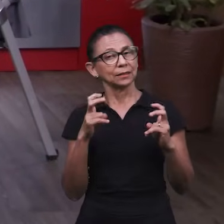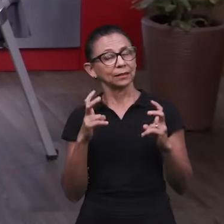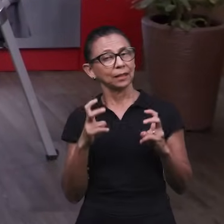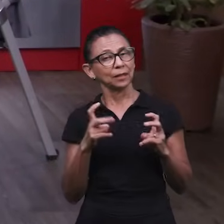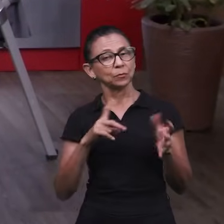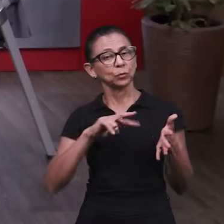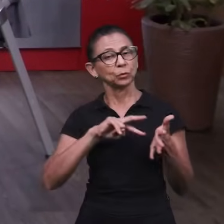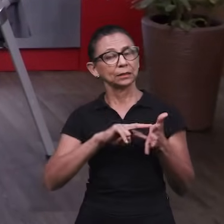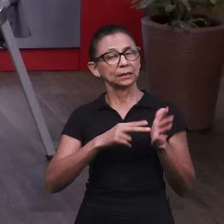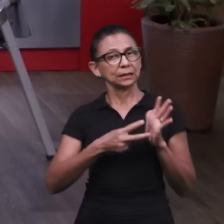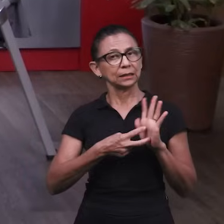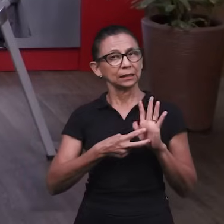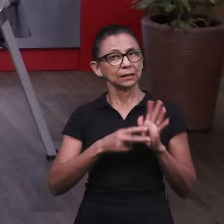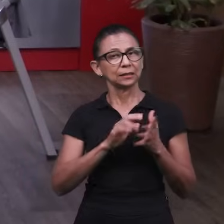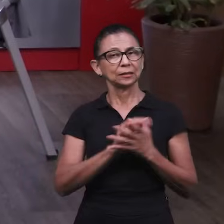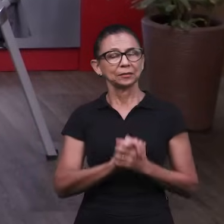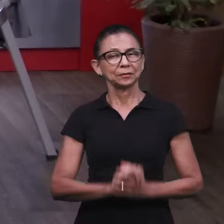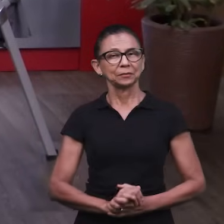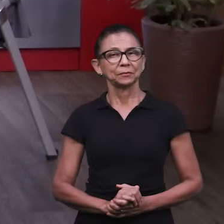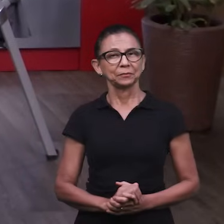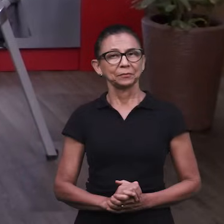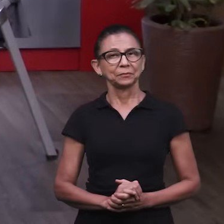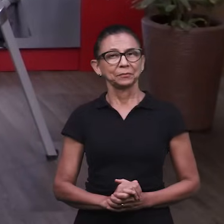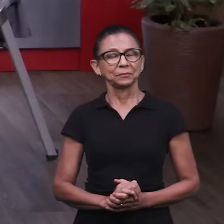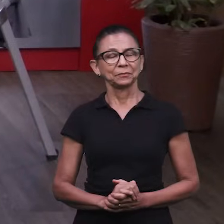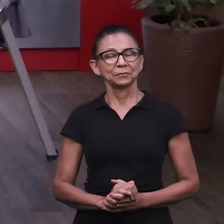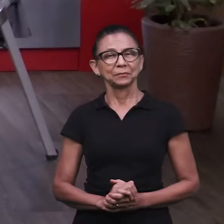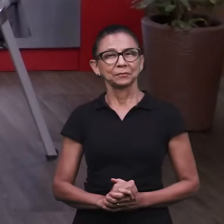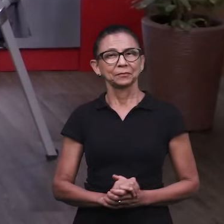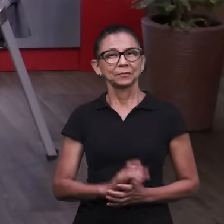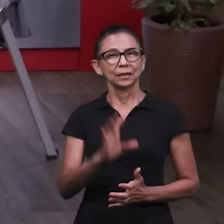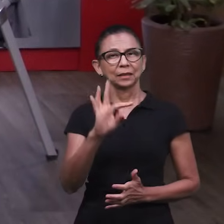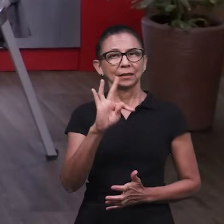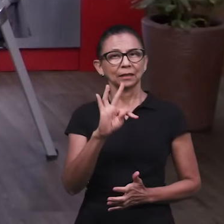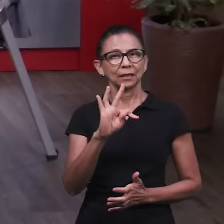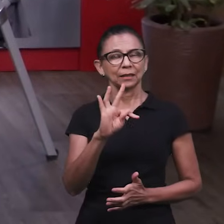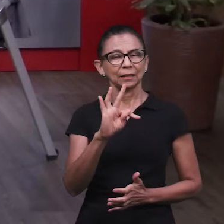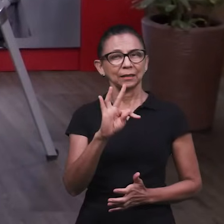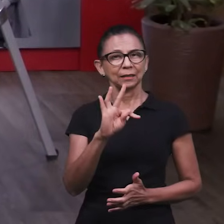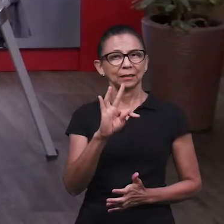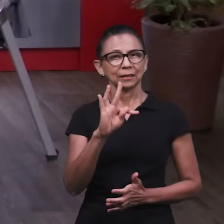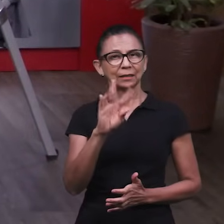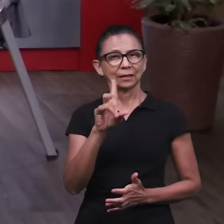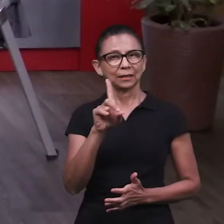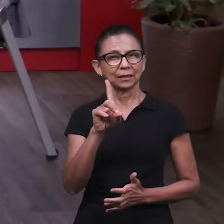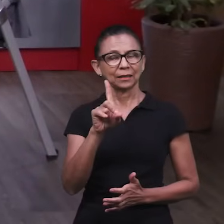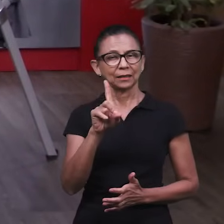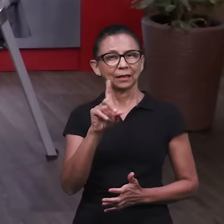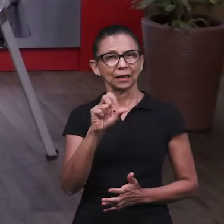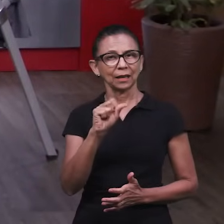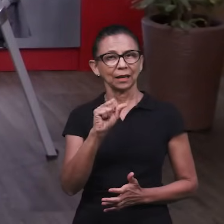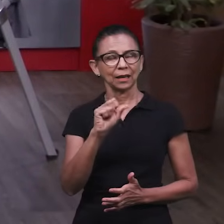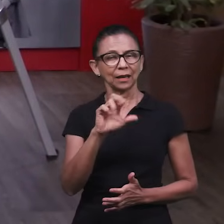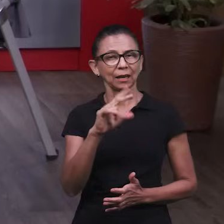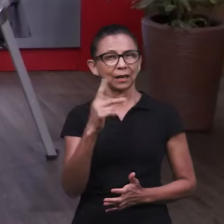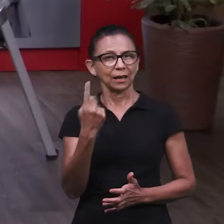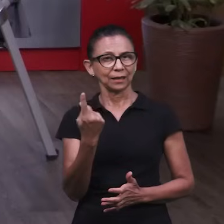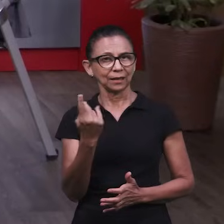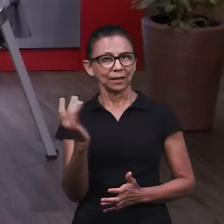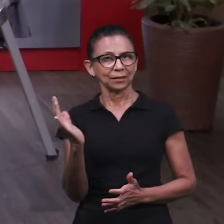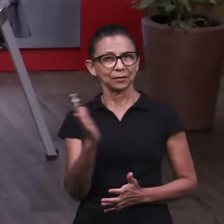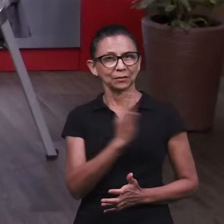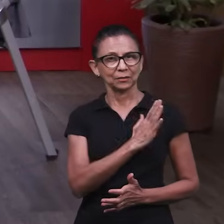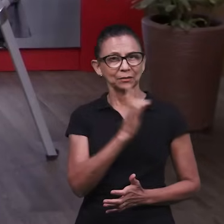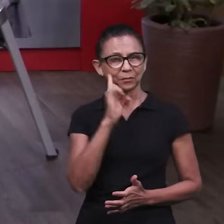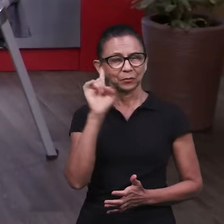que significa essa sigla TDAH. E também conosco, pastor Tiago Costa. Amém. Paz do Senhor, pastor.